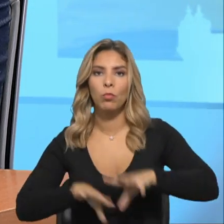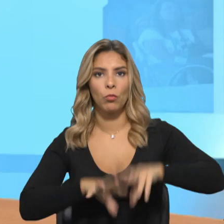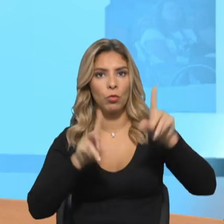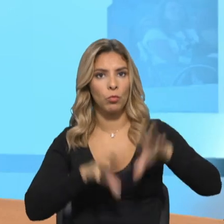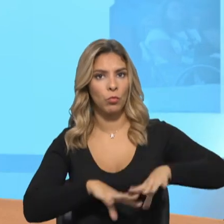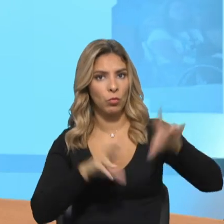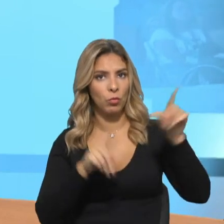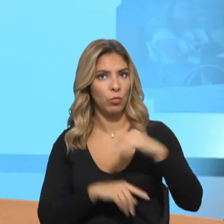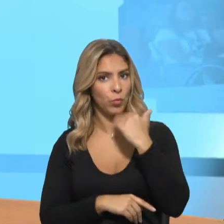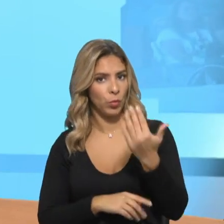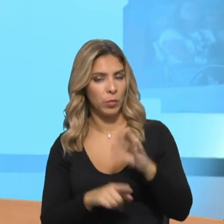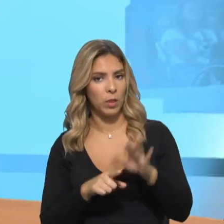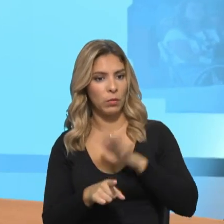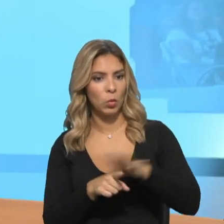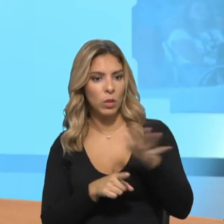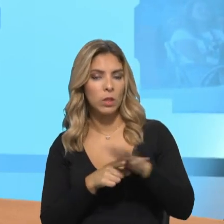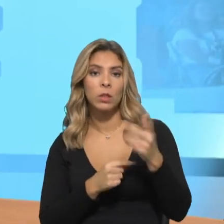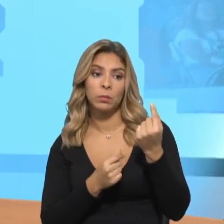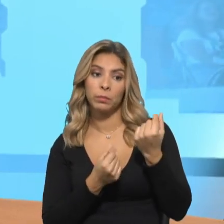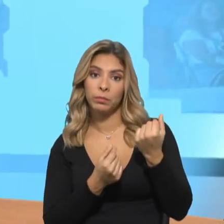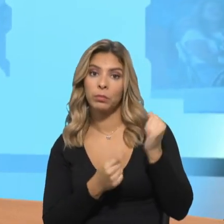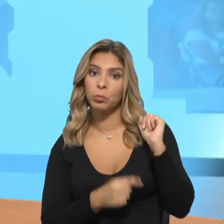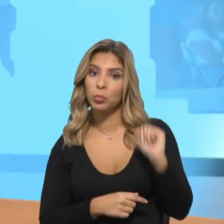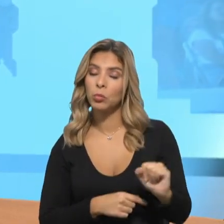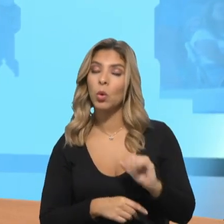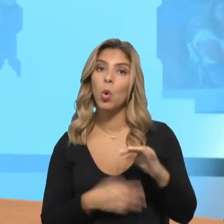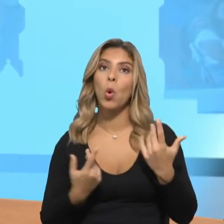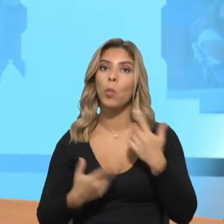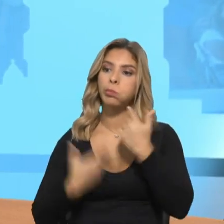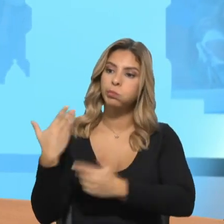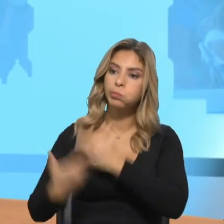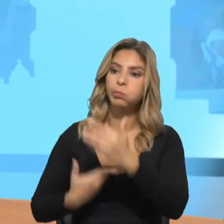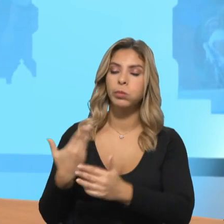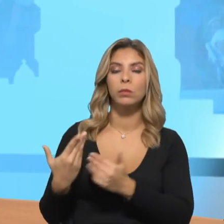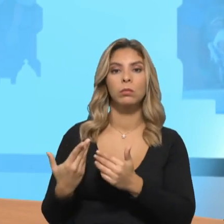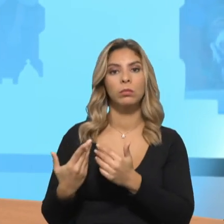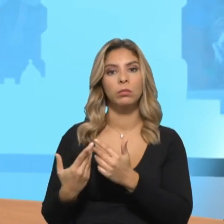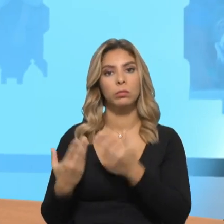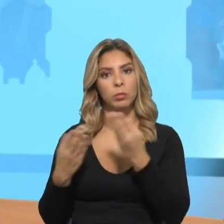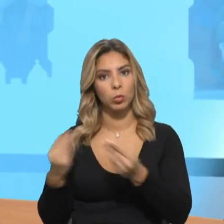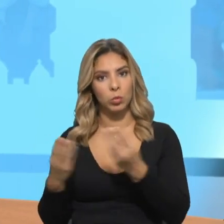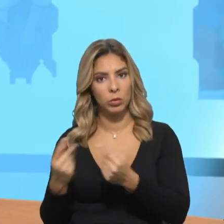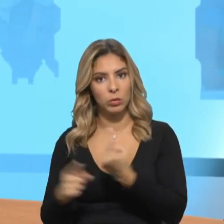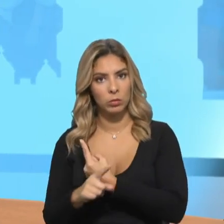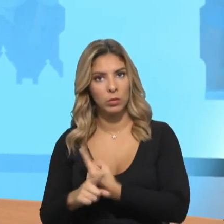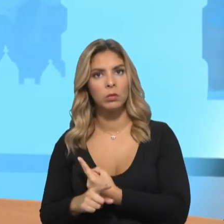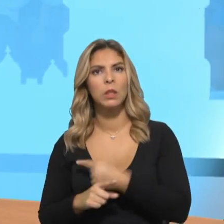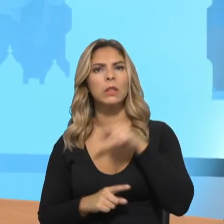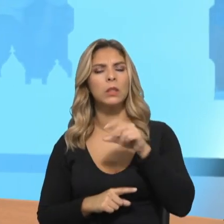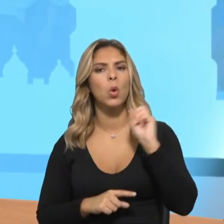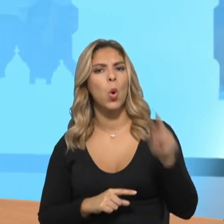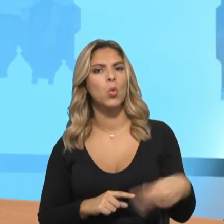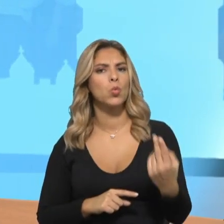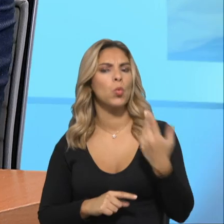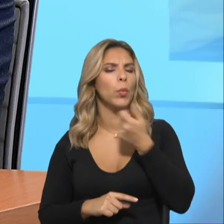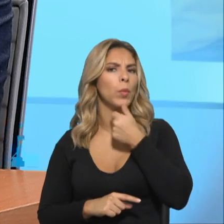motivo da sua influência económica ou da produtividade das suas indústrias. Que lugar tem as Nações Unidas